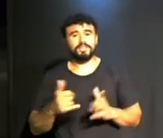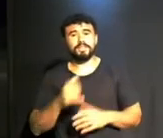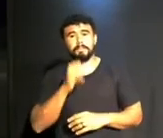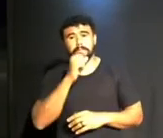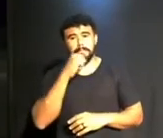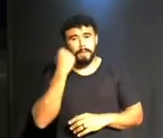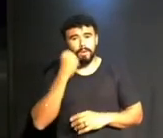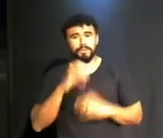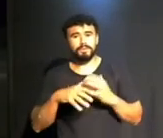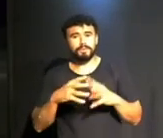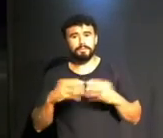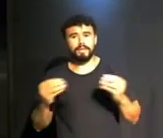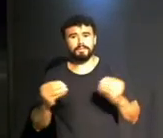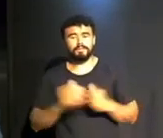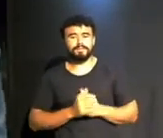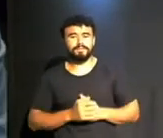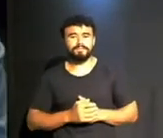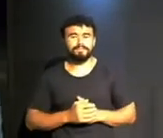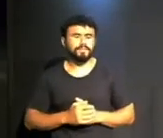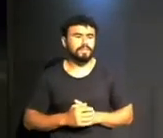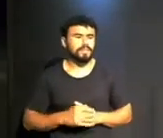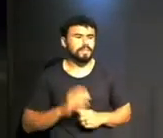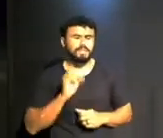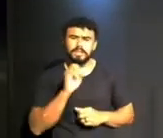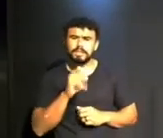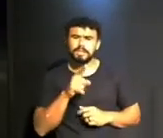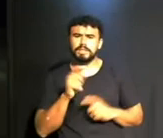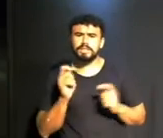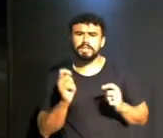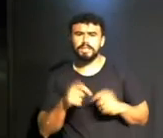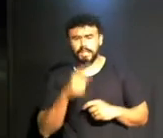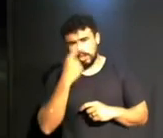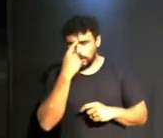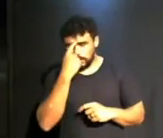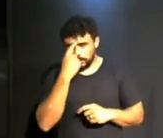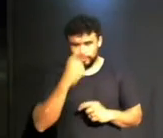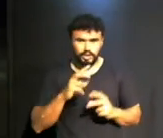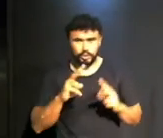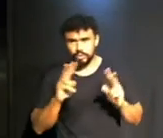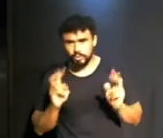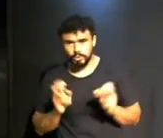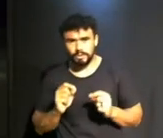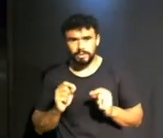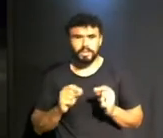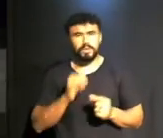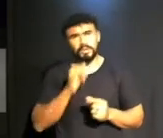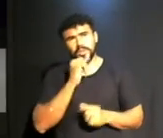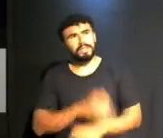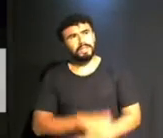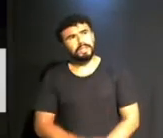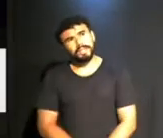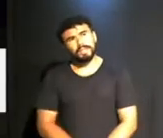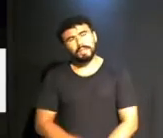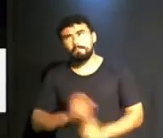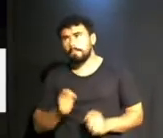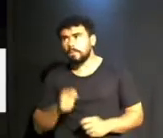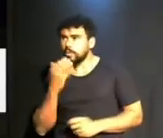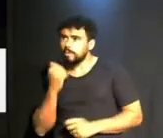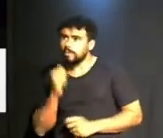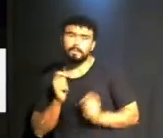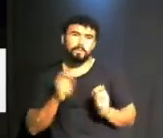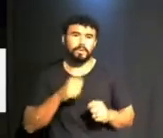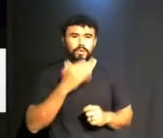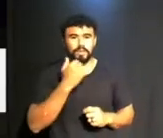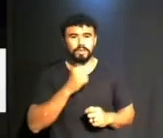pães e massas presta atenção se você tiver alguma dúvida sobre o jejum tem pouca Abismo pode comer